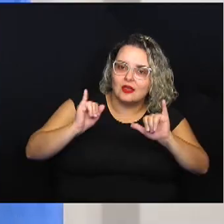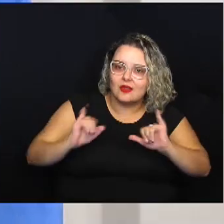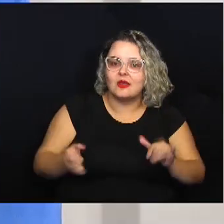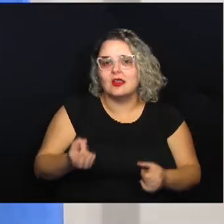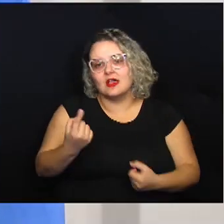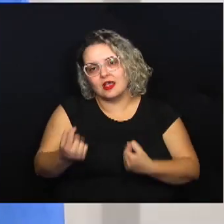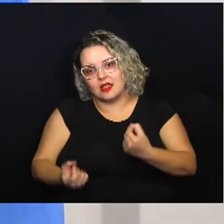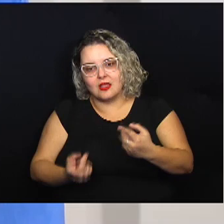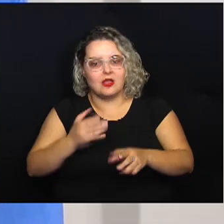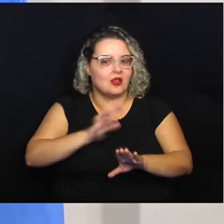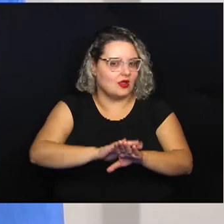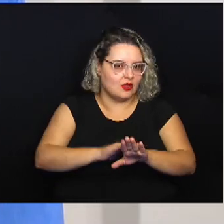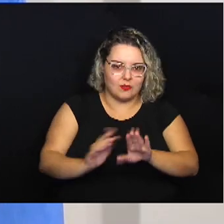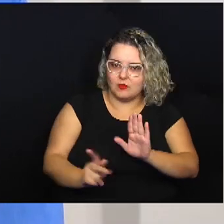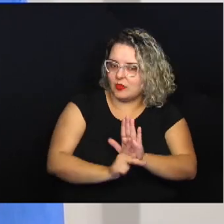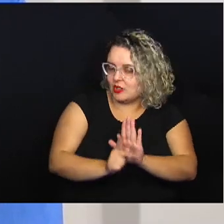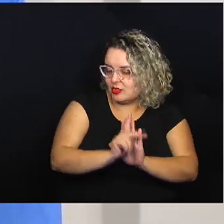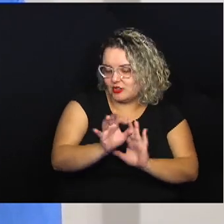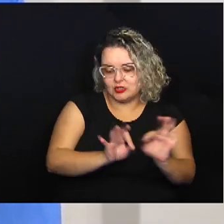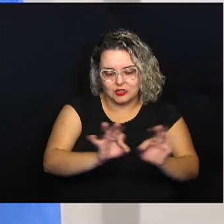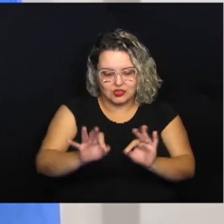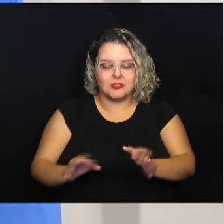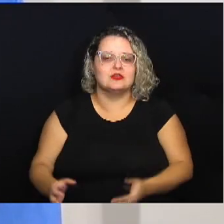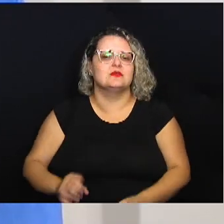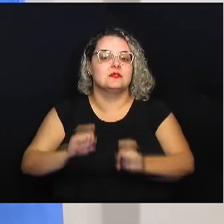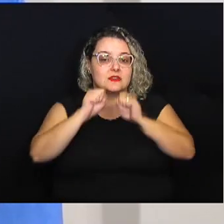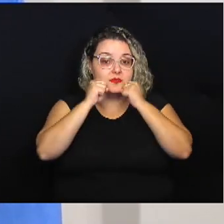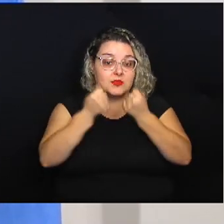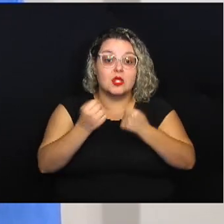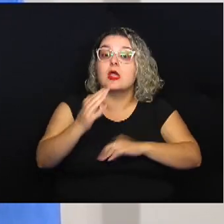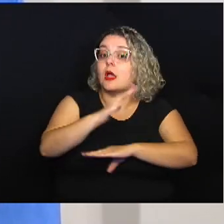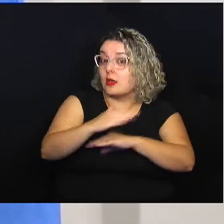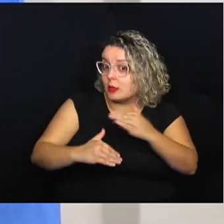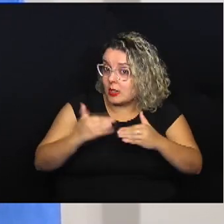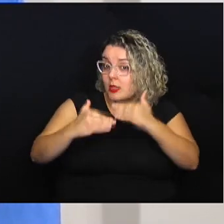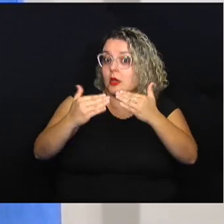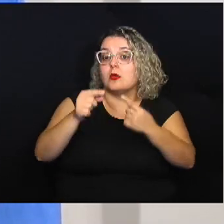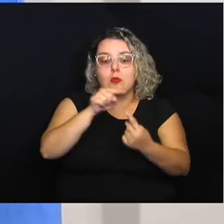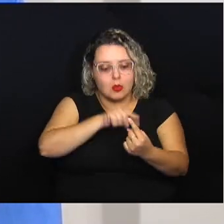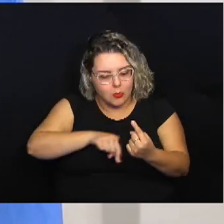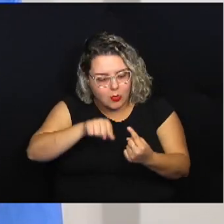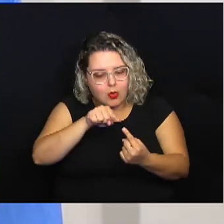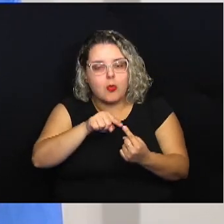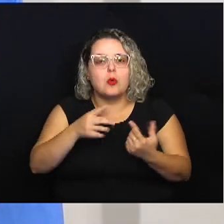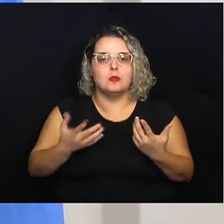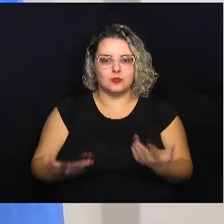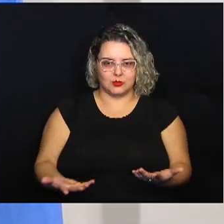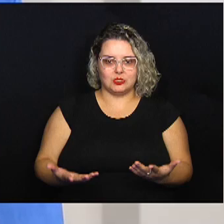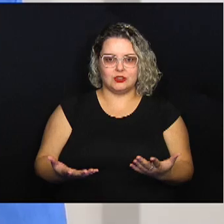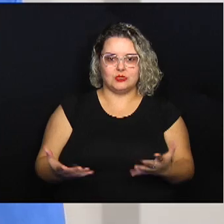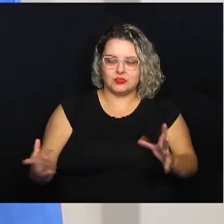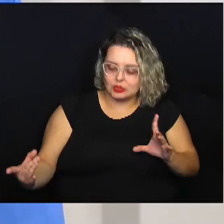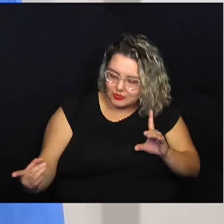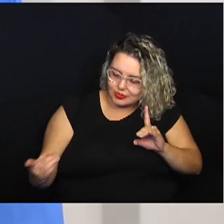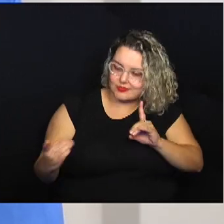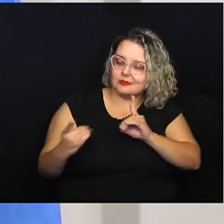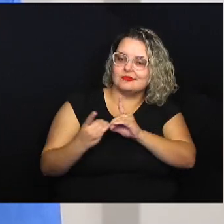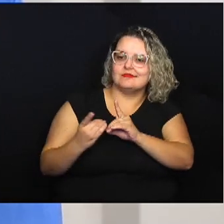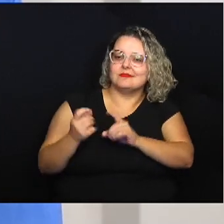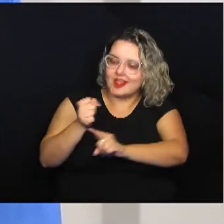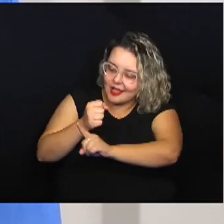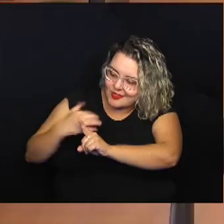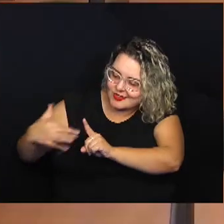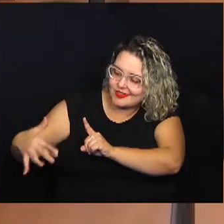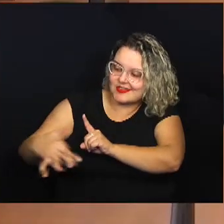ações, projetos, temas, seminários que a Câmara vai desenvolver. Tudo com o objetivo de aproximar cada vez mais a Câmara